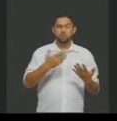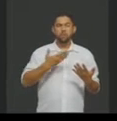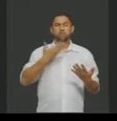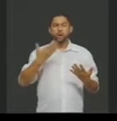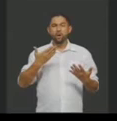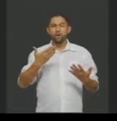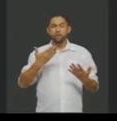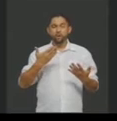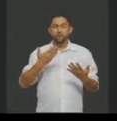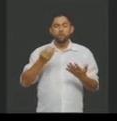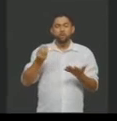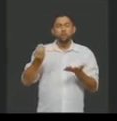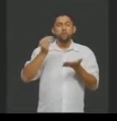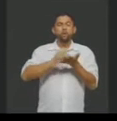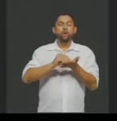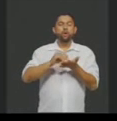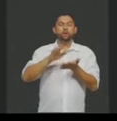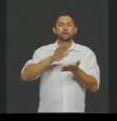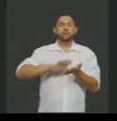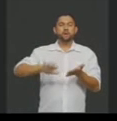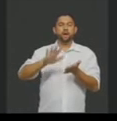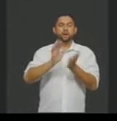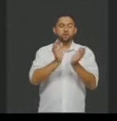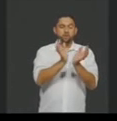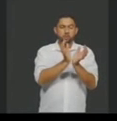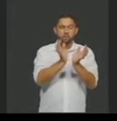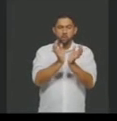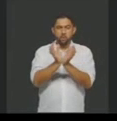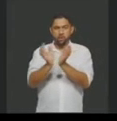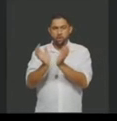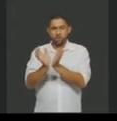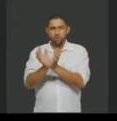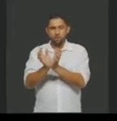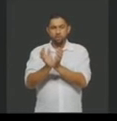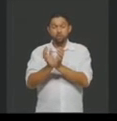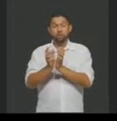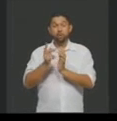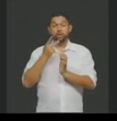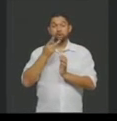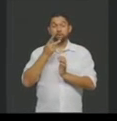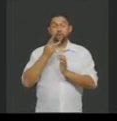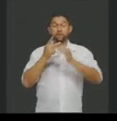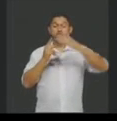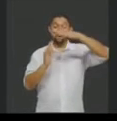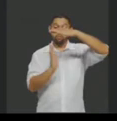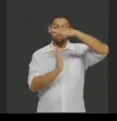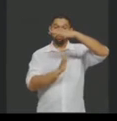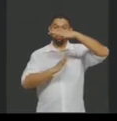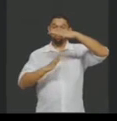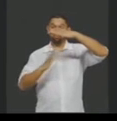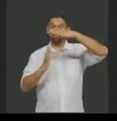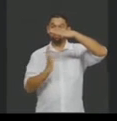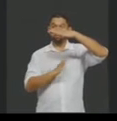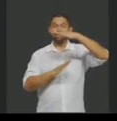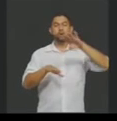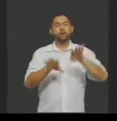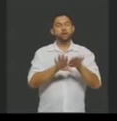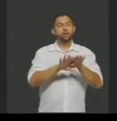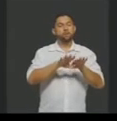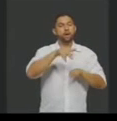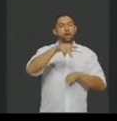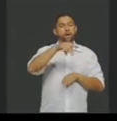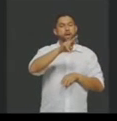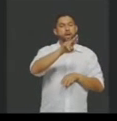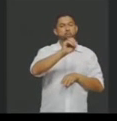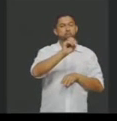que representam o reino protoctista. Nós estamos falando basicamente de algas e protozoários. Vejam